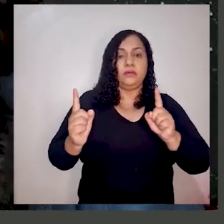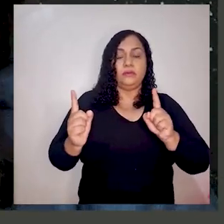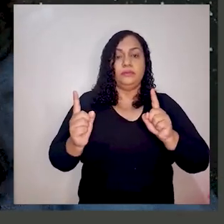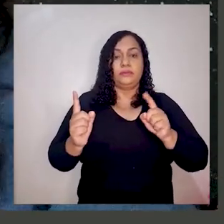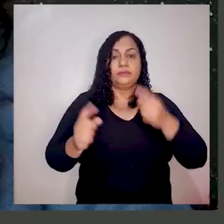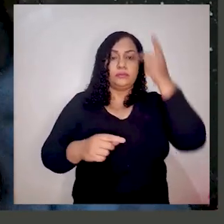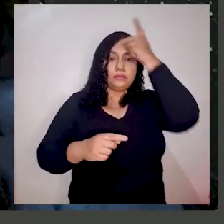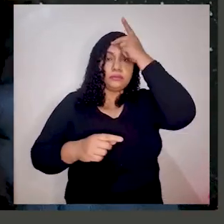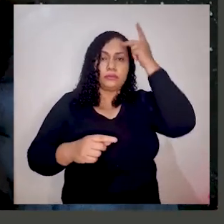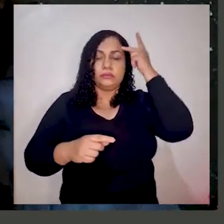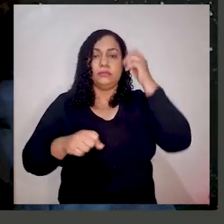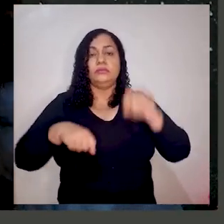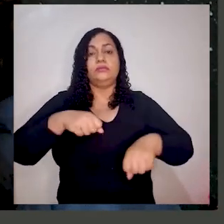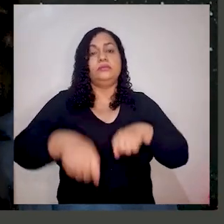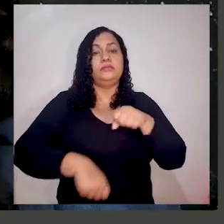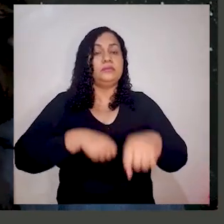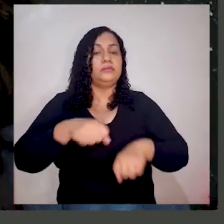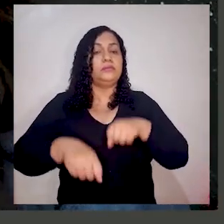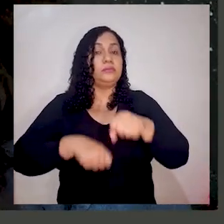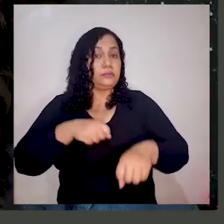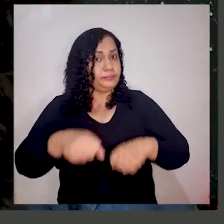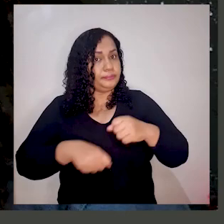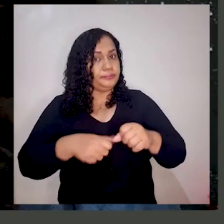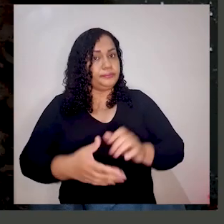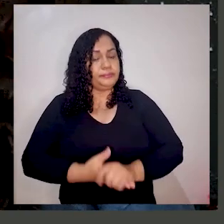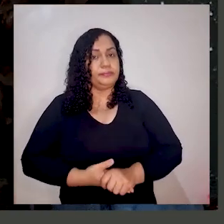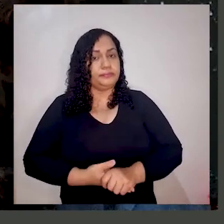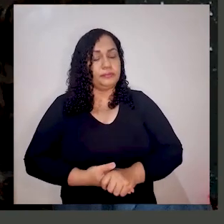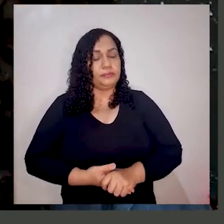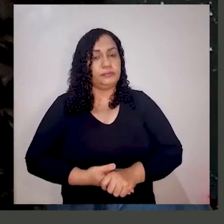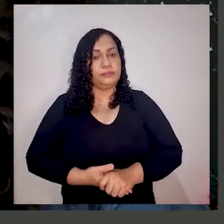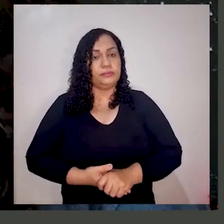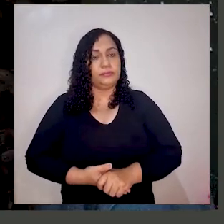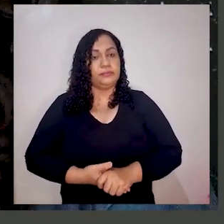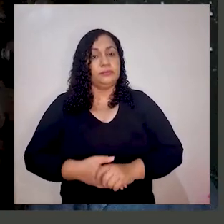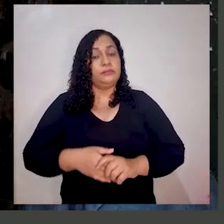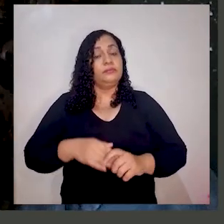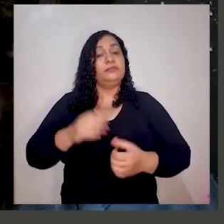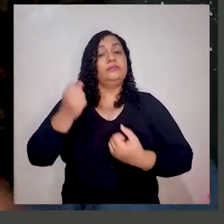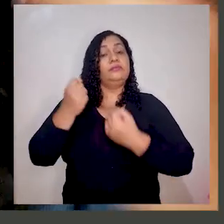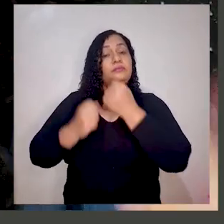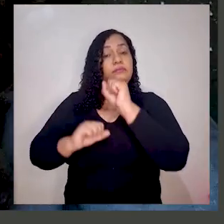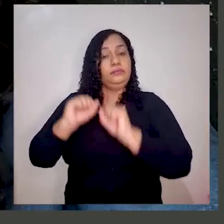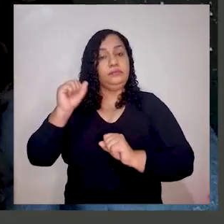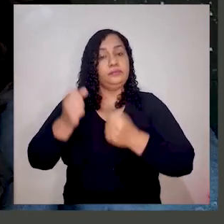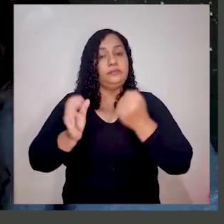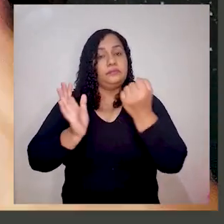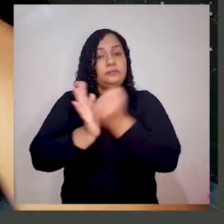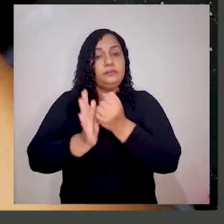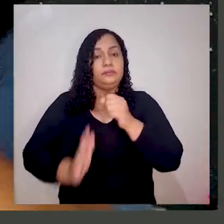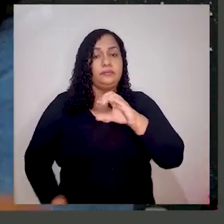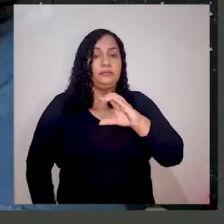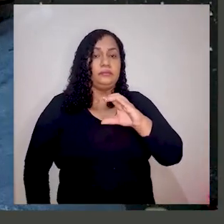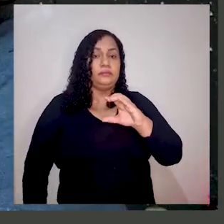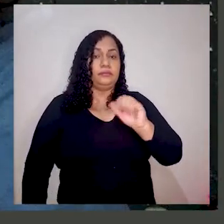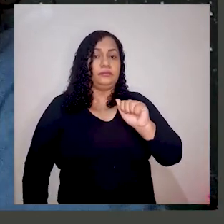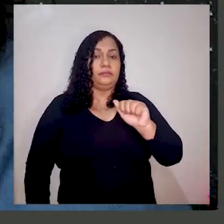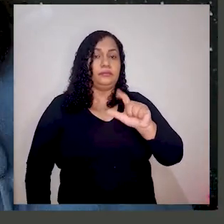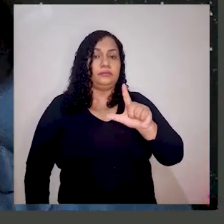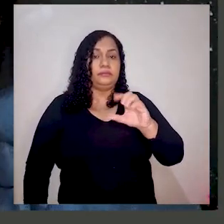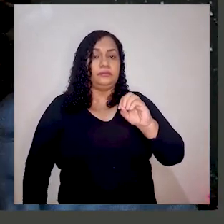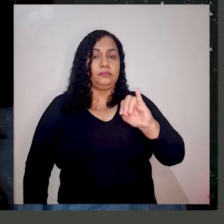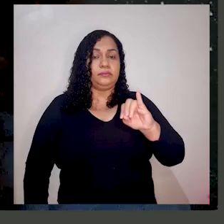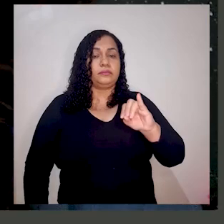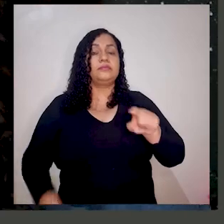seta, desvia um pouquinho, não passe muito próximo do pessoal que está andando de bicicleta. A fábrica da Caloi, inclusive, é lá